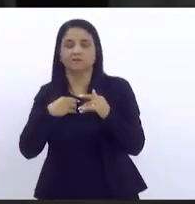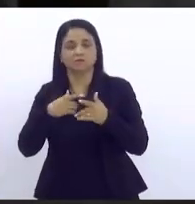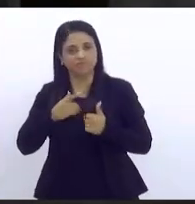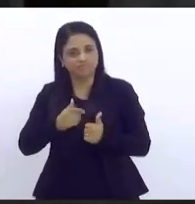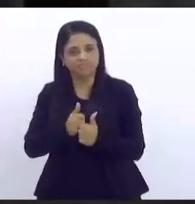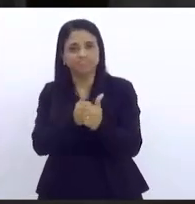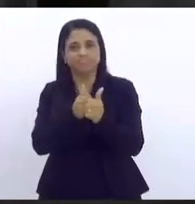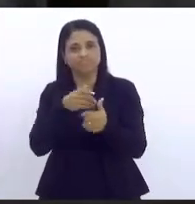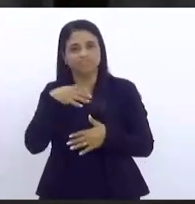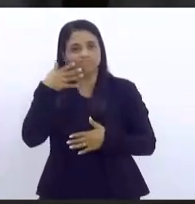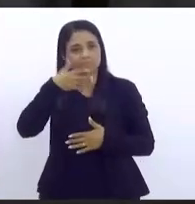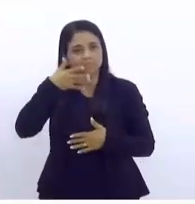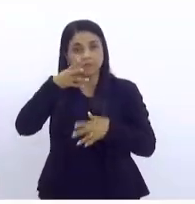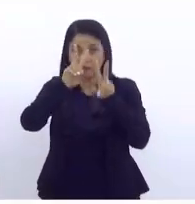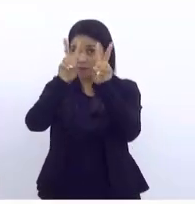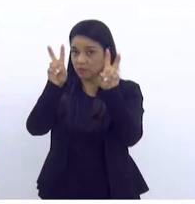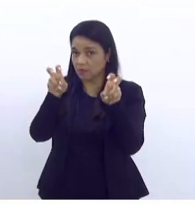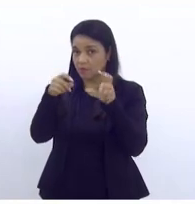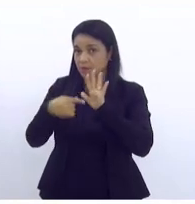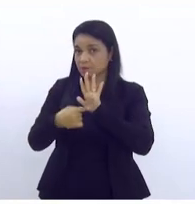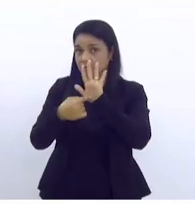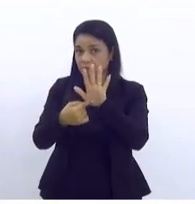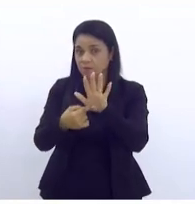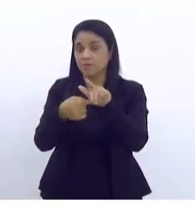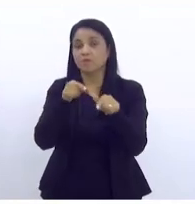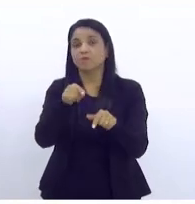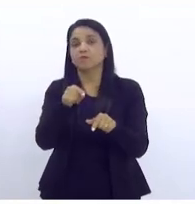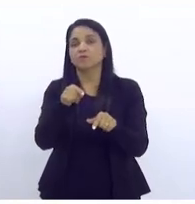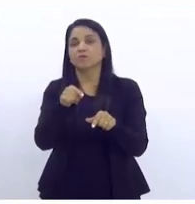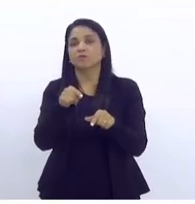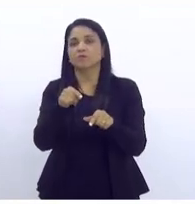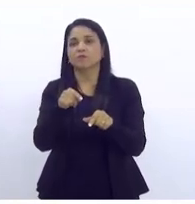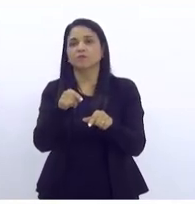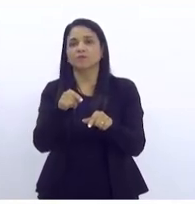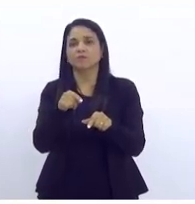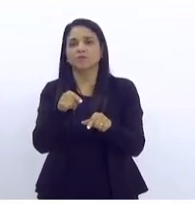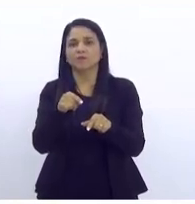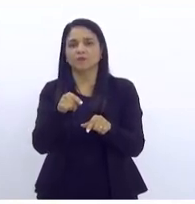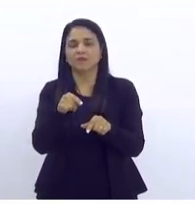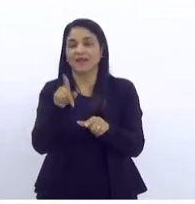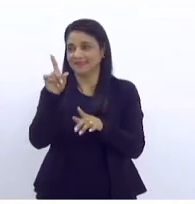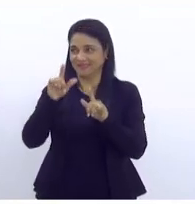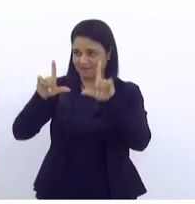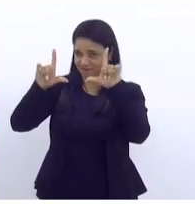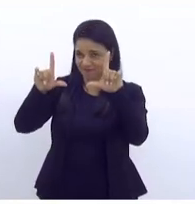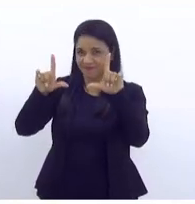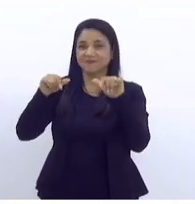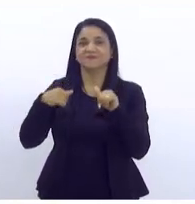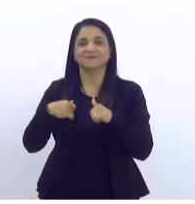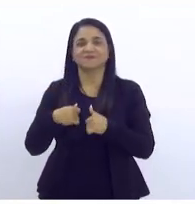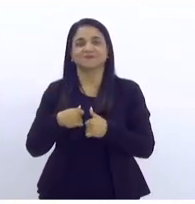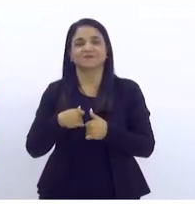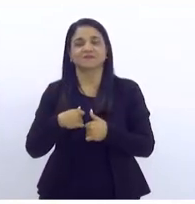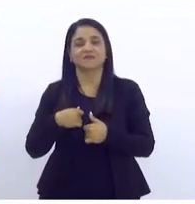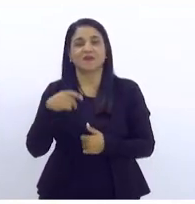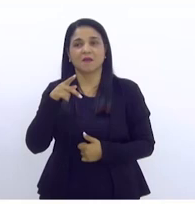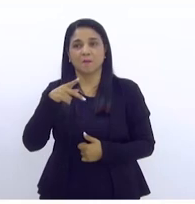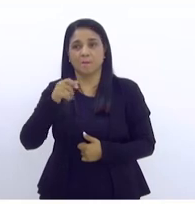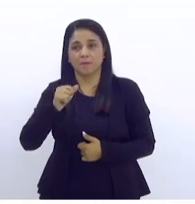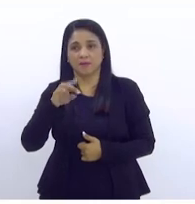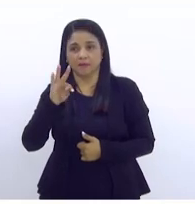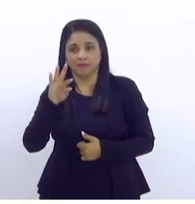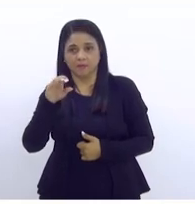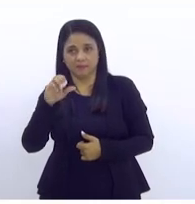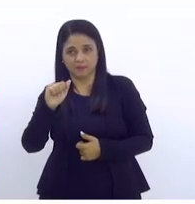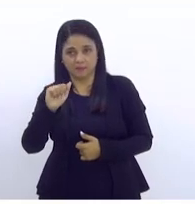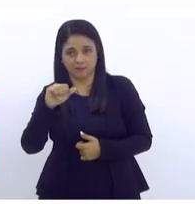e o tema que eu gostaria de trazer para vocês é a questão eh bom tá ali a Patrícia finam